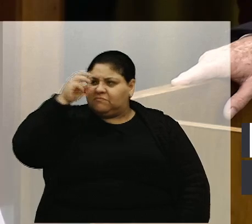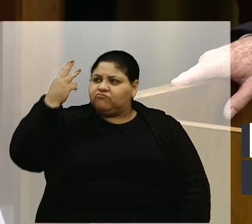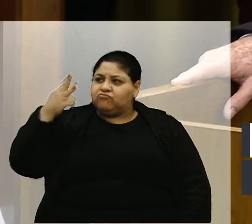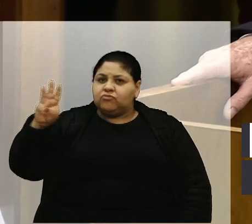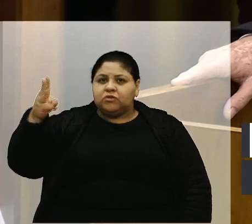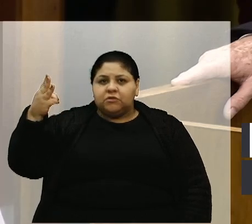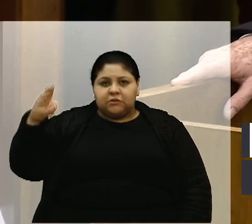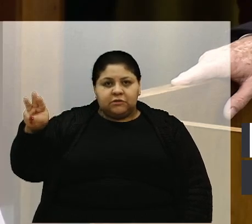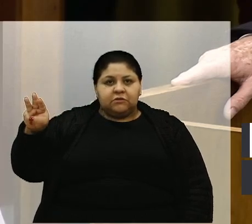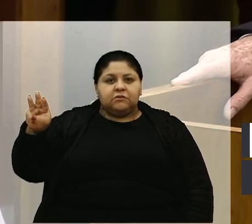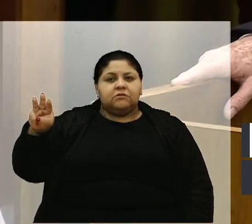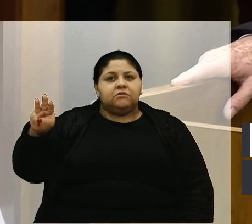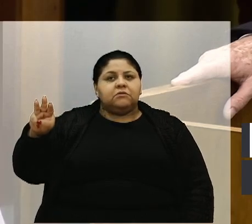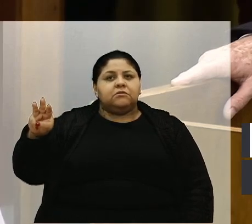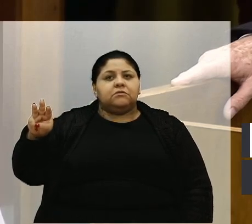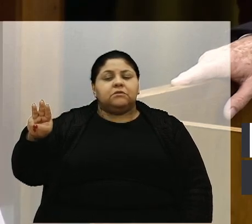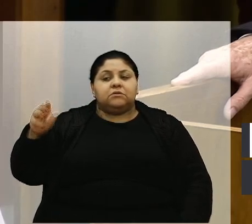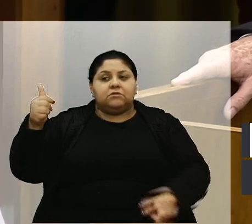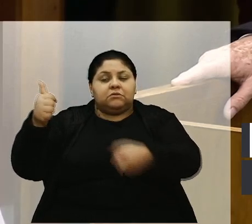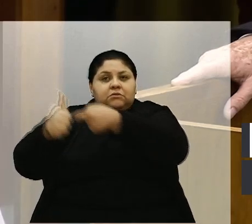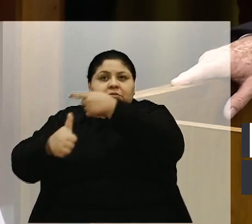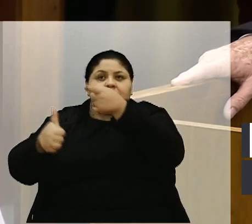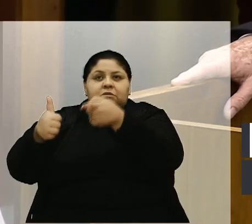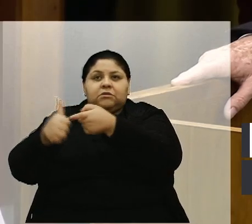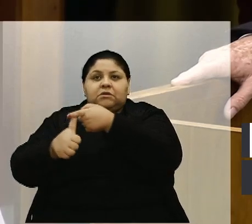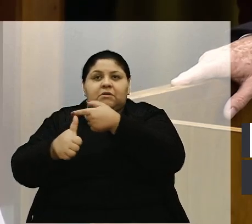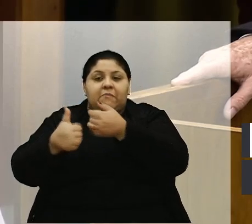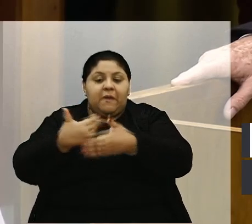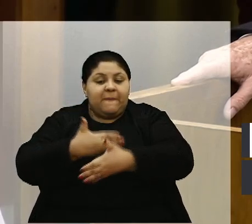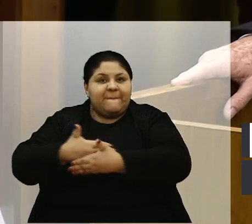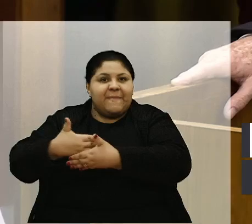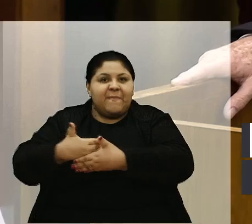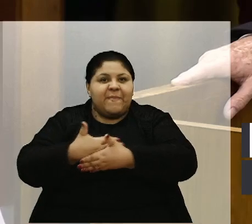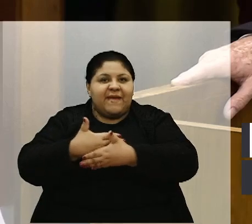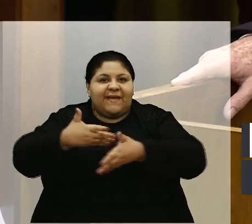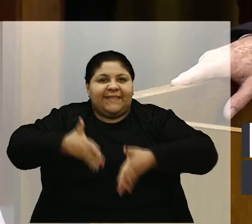Ramos como a primeira bebê a nascer.